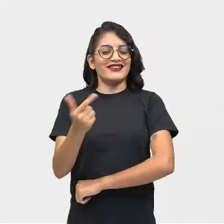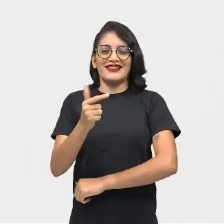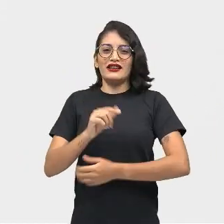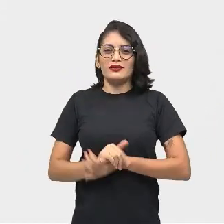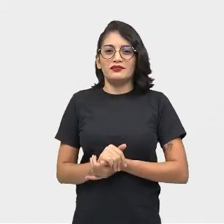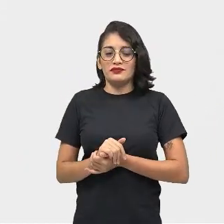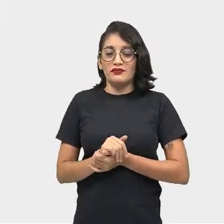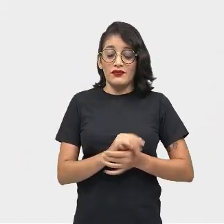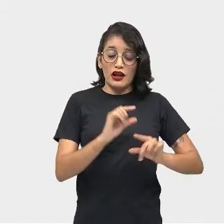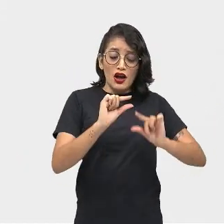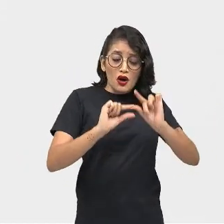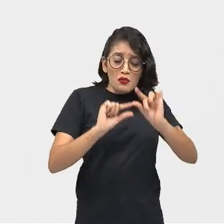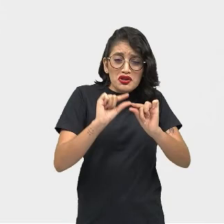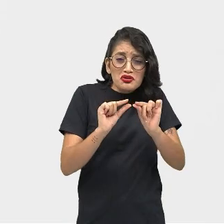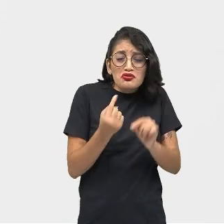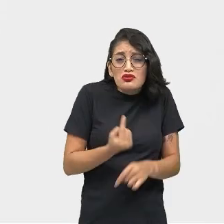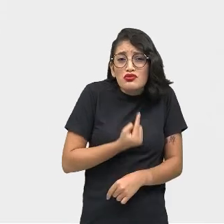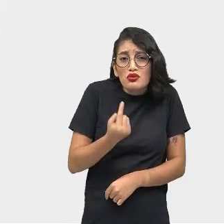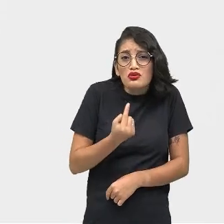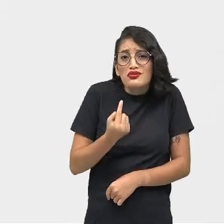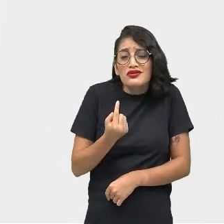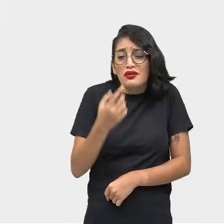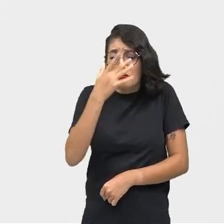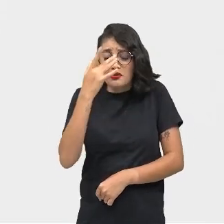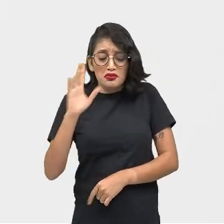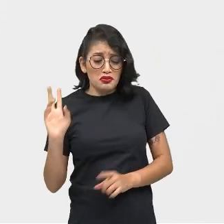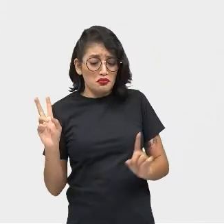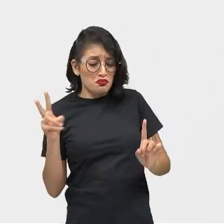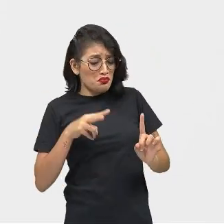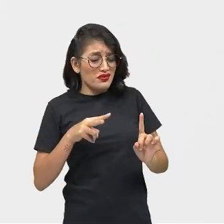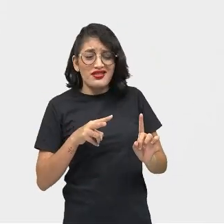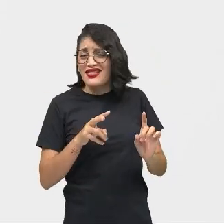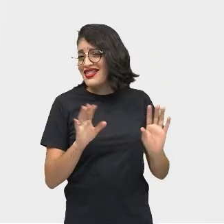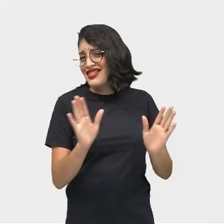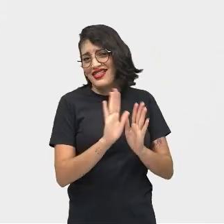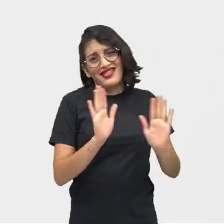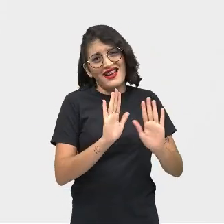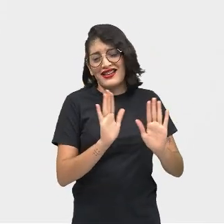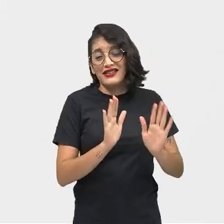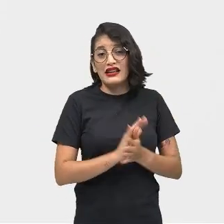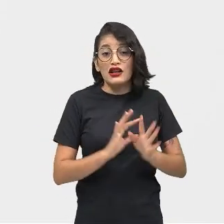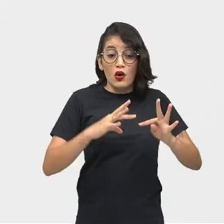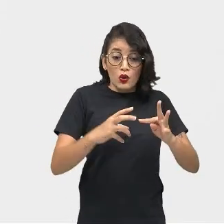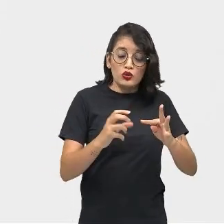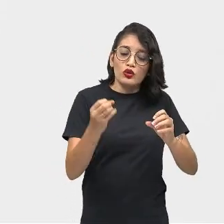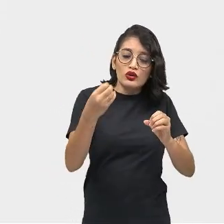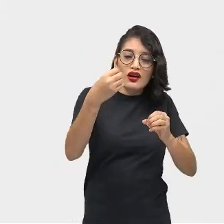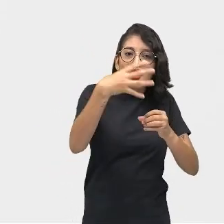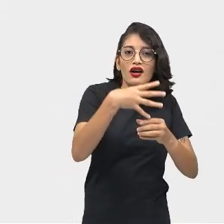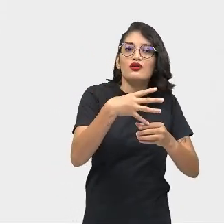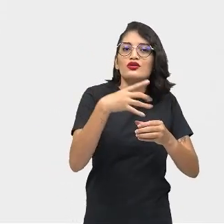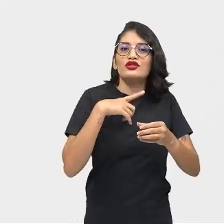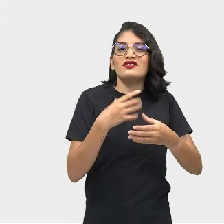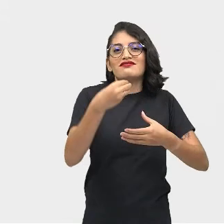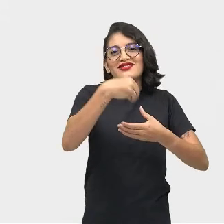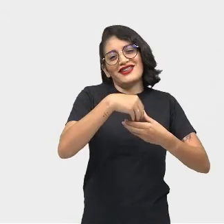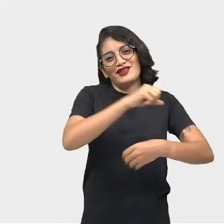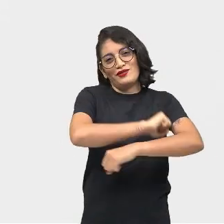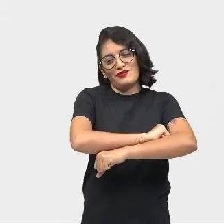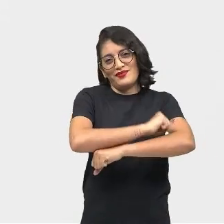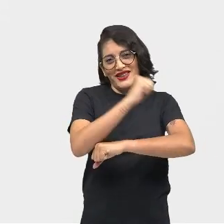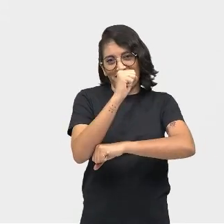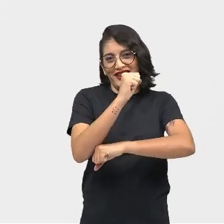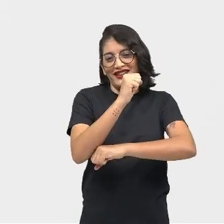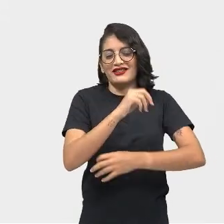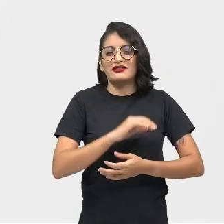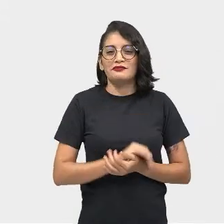estrela sozinha, ninguém olhava para ela, e toda a luz que ela tinha cabia numa janela. Então, nós